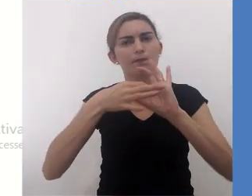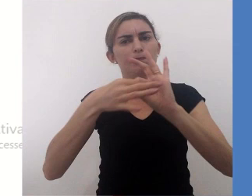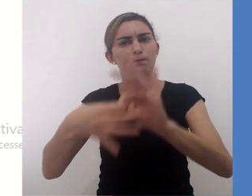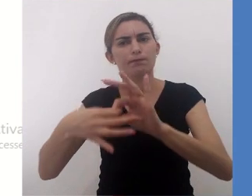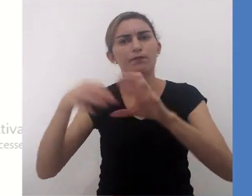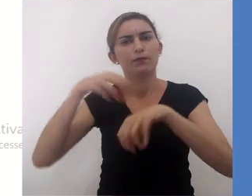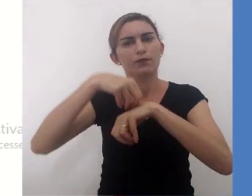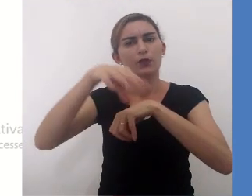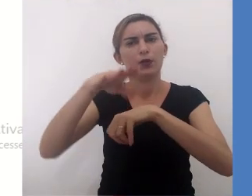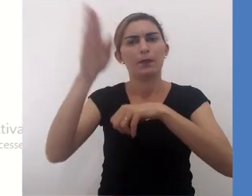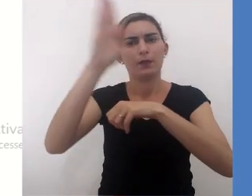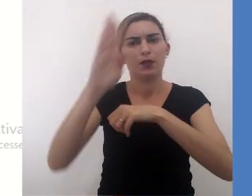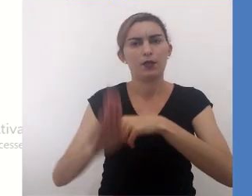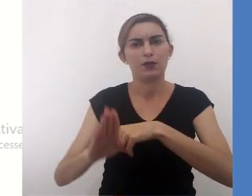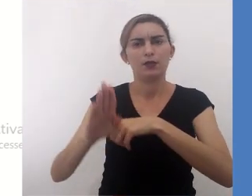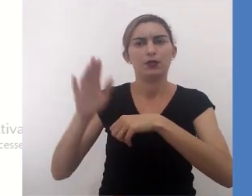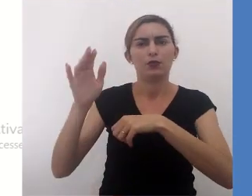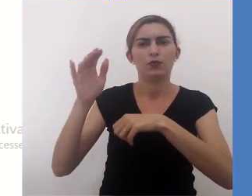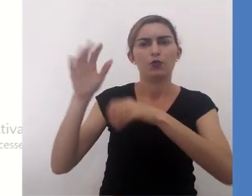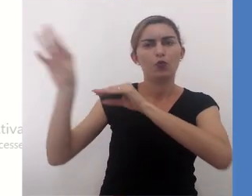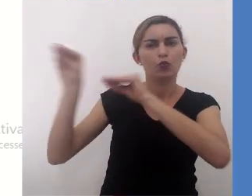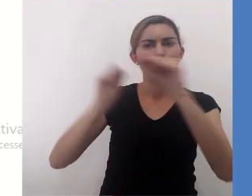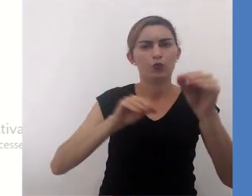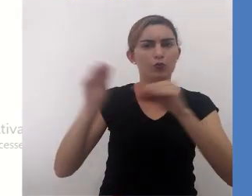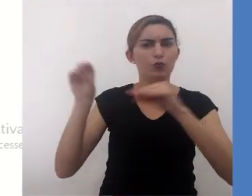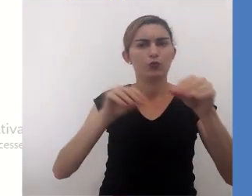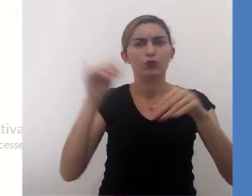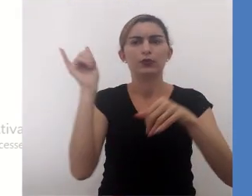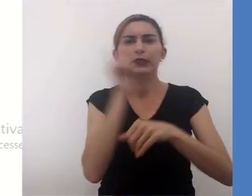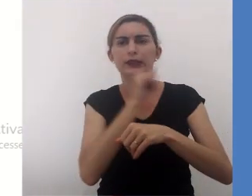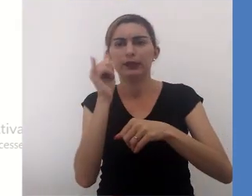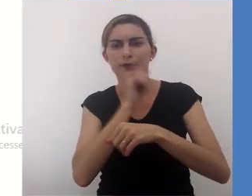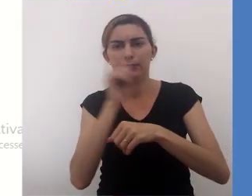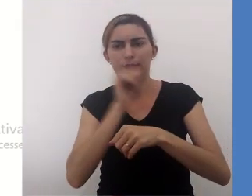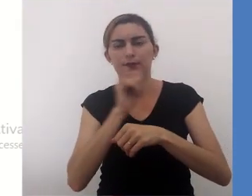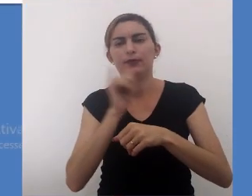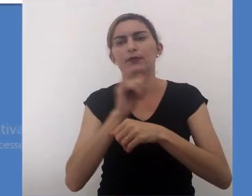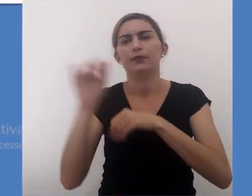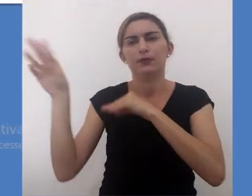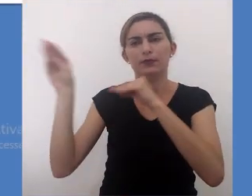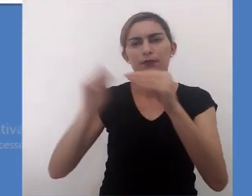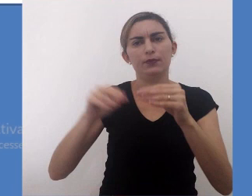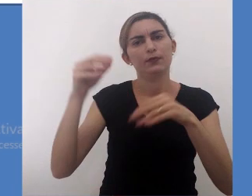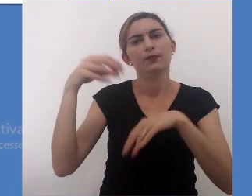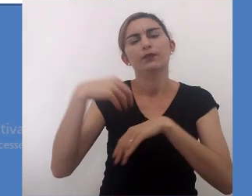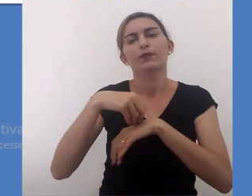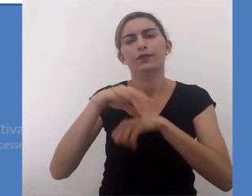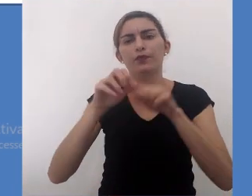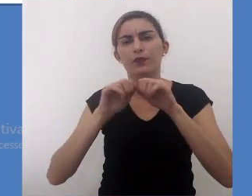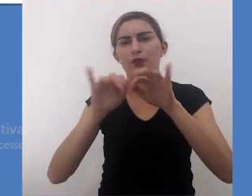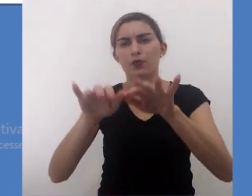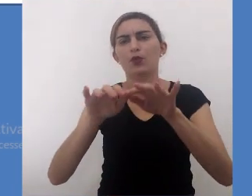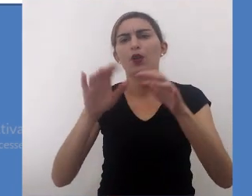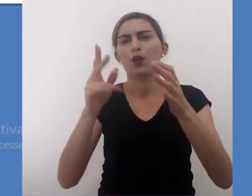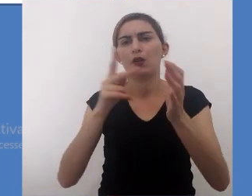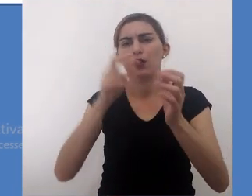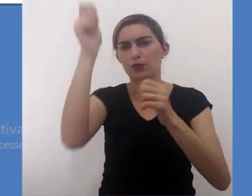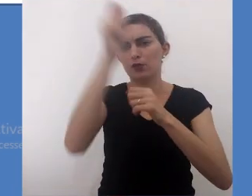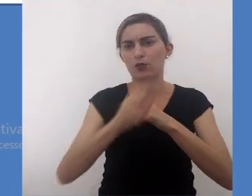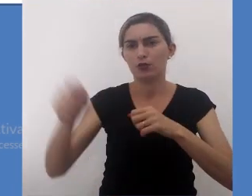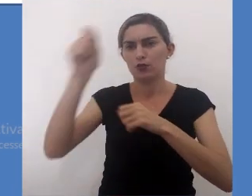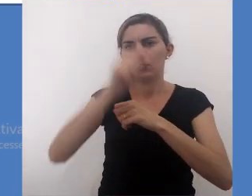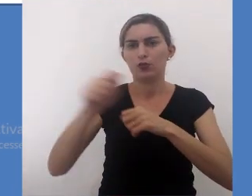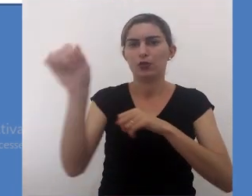ao Brasil pelos imigrantes italianos. Né? Eu já até falei isso em algumas aulas. Aí vem a Associação Internacional